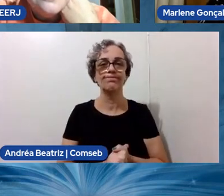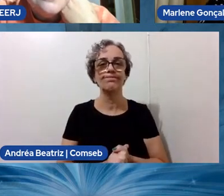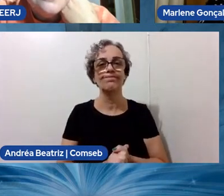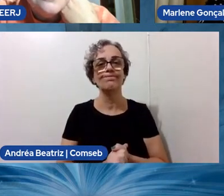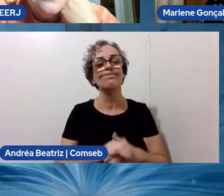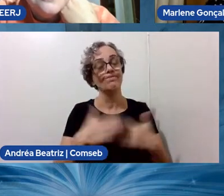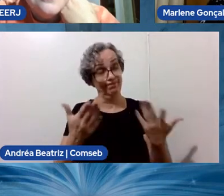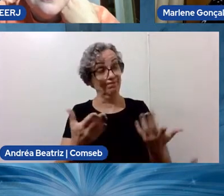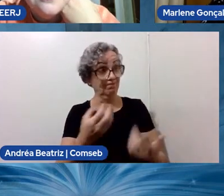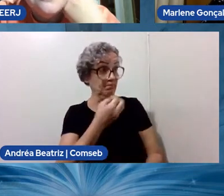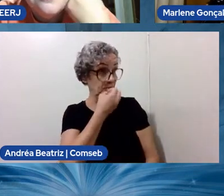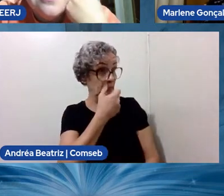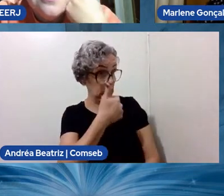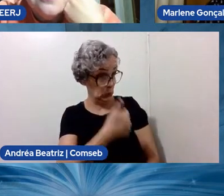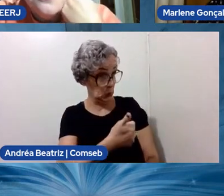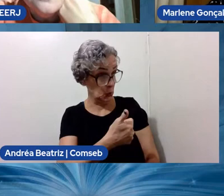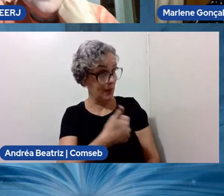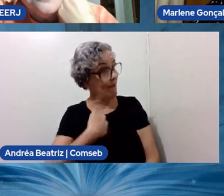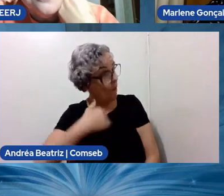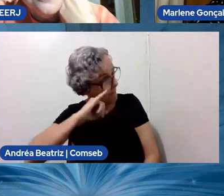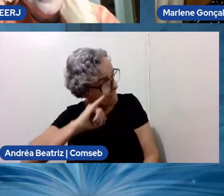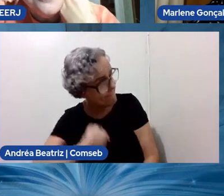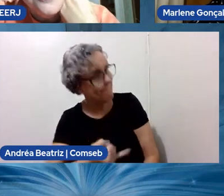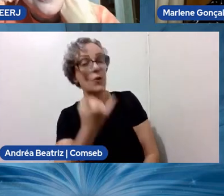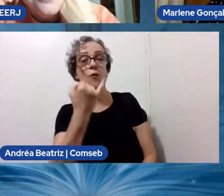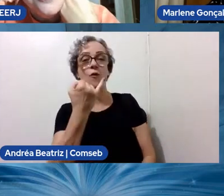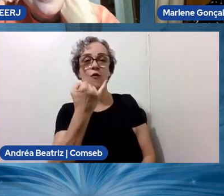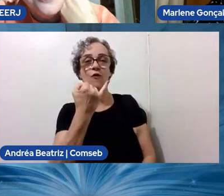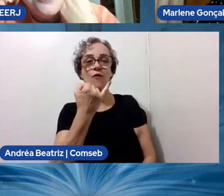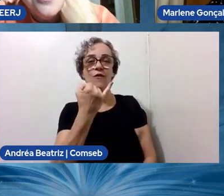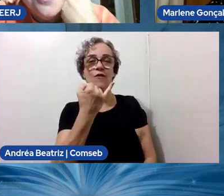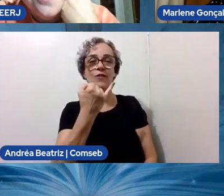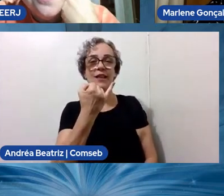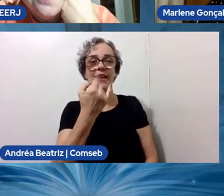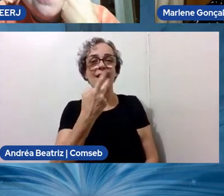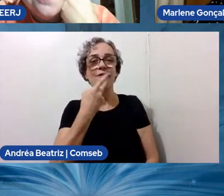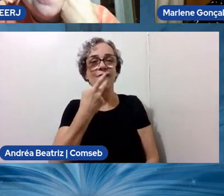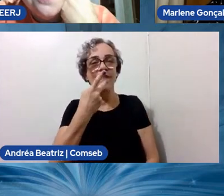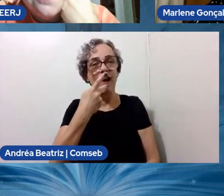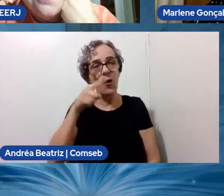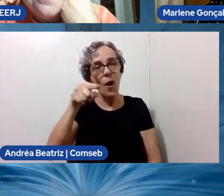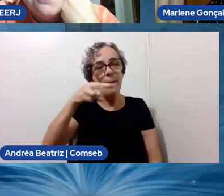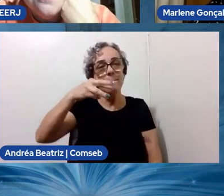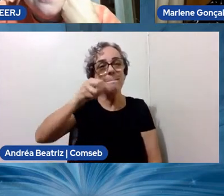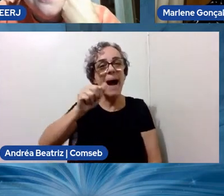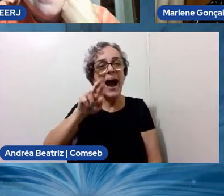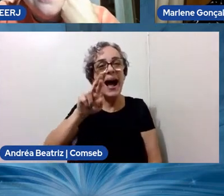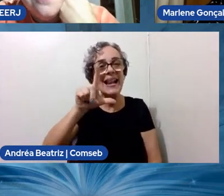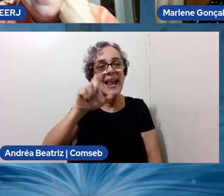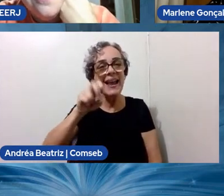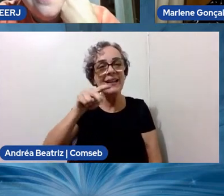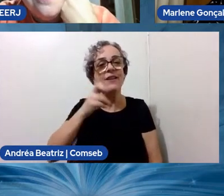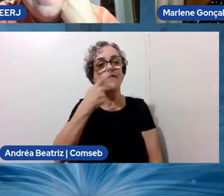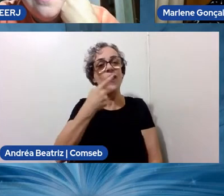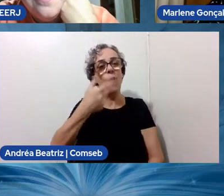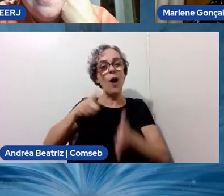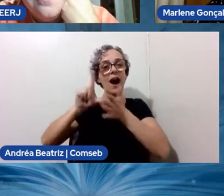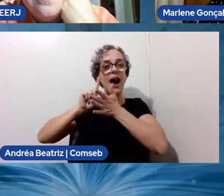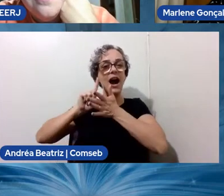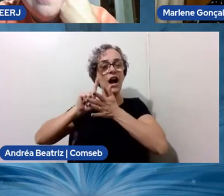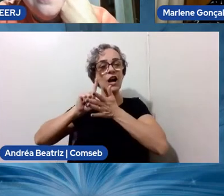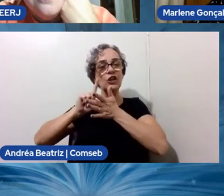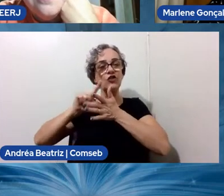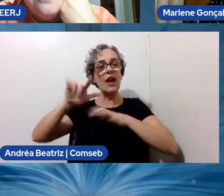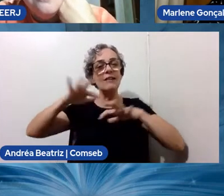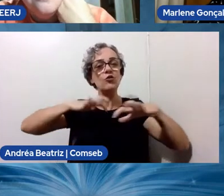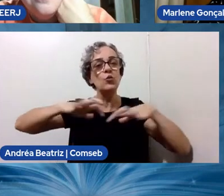Muito bem. Eu vou aproveitar aquela parte que você falou no processo dinâmico da evolução humana. Vamos falar